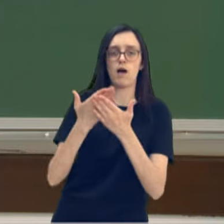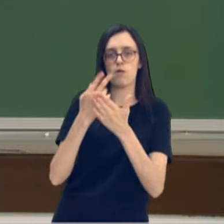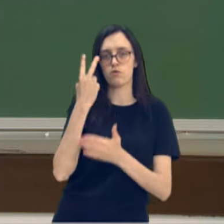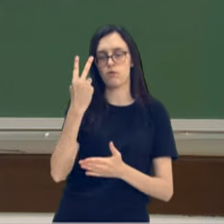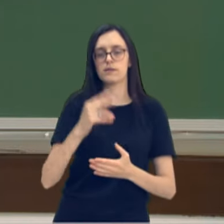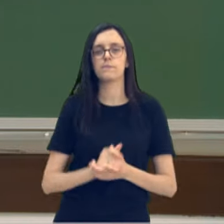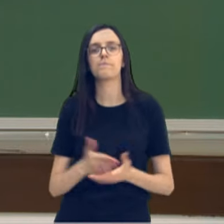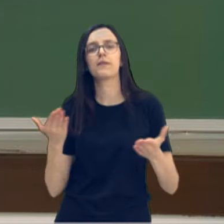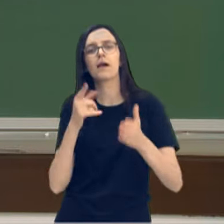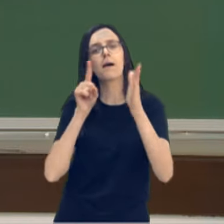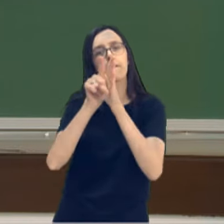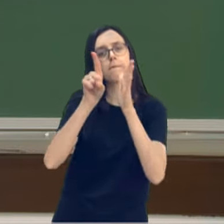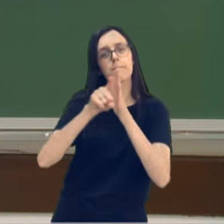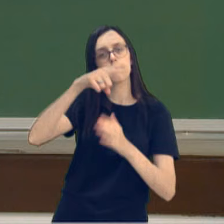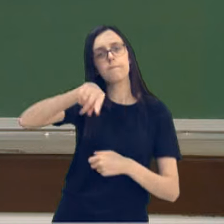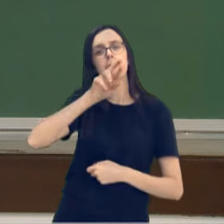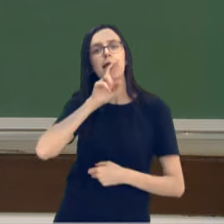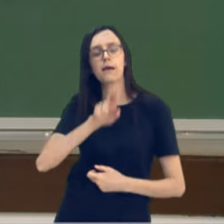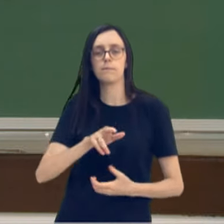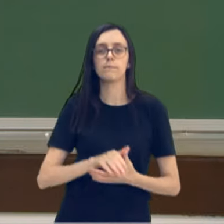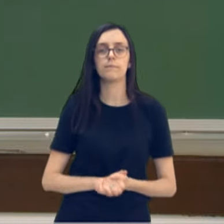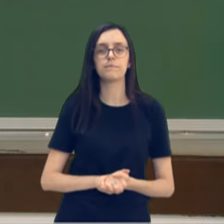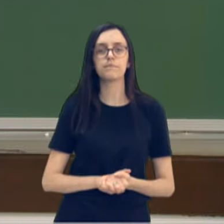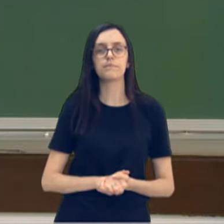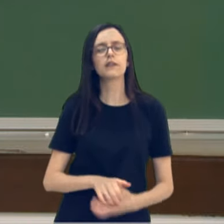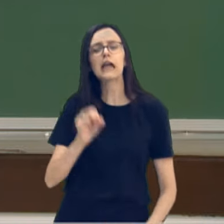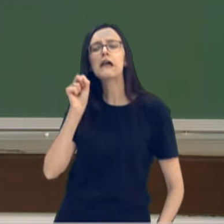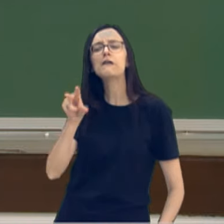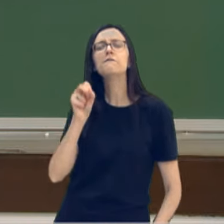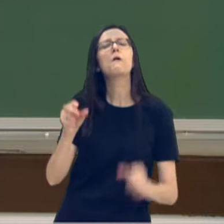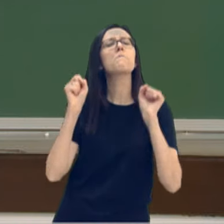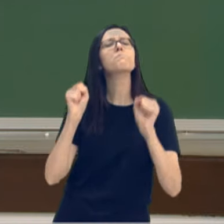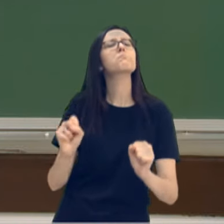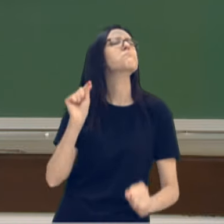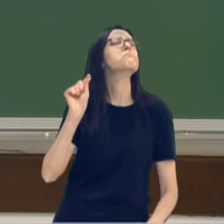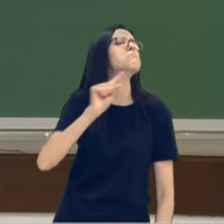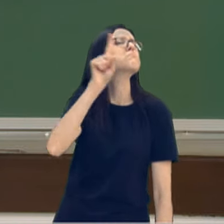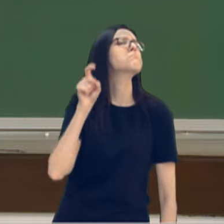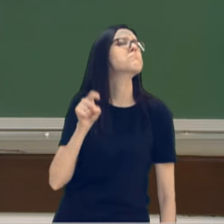Um quiz para vocês responderem. Os vírus podem ser considerados